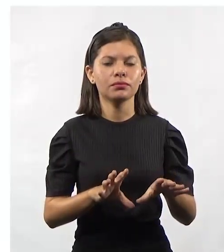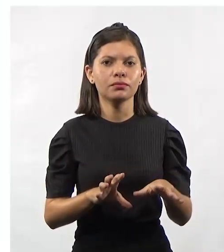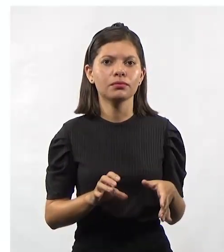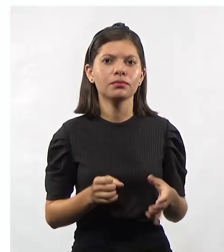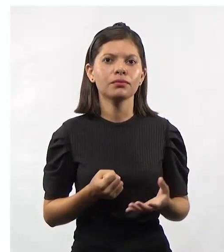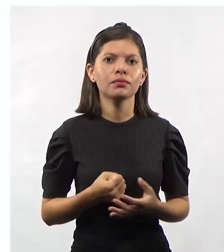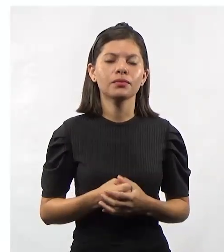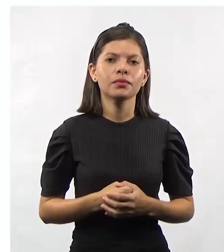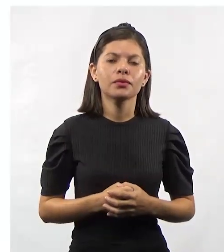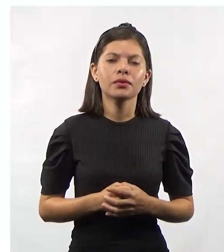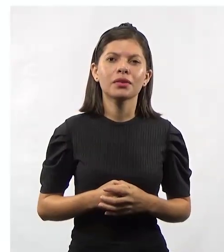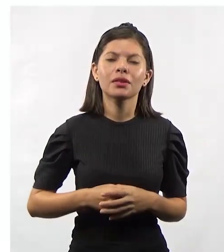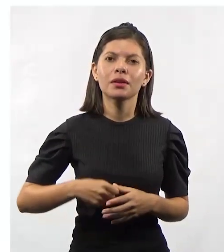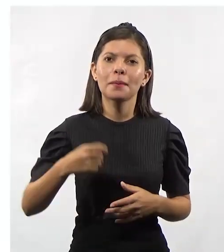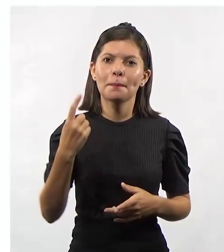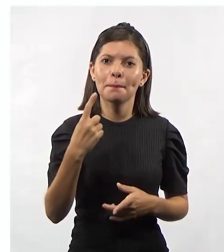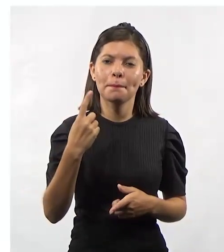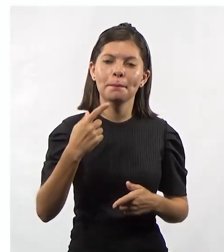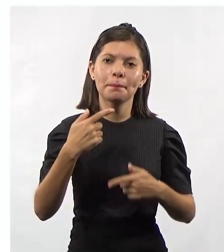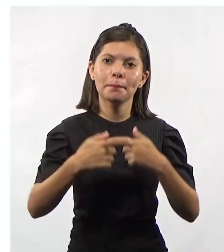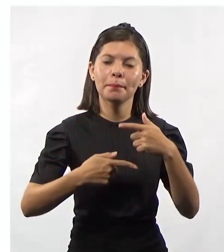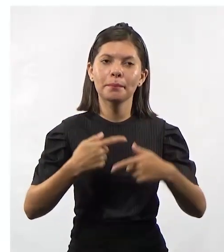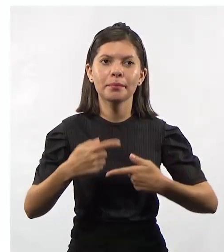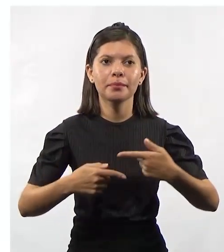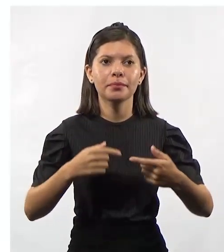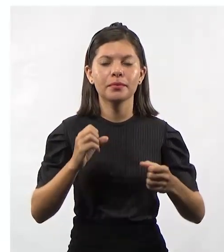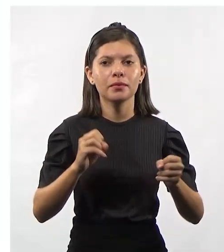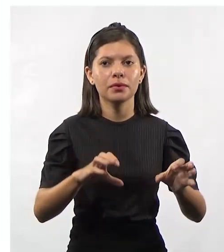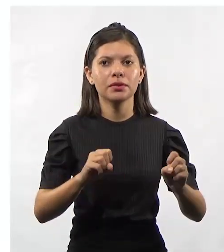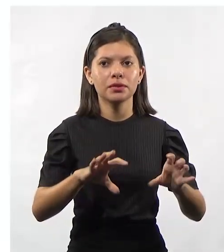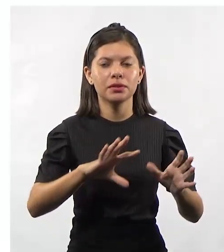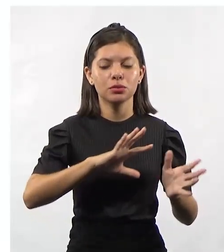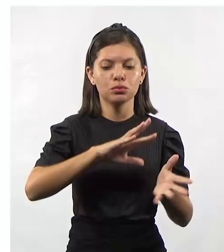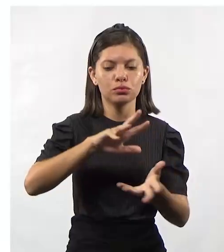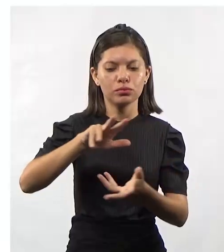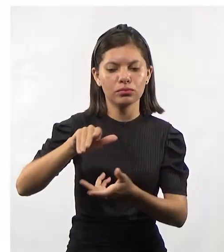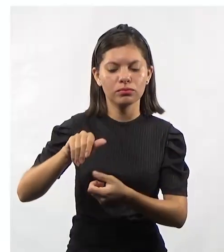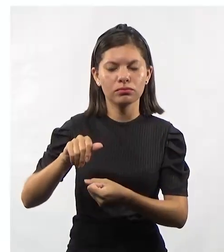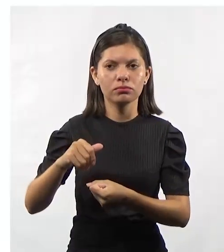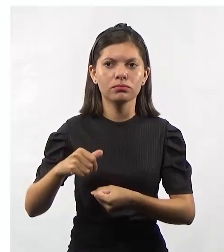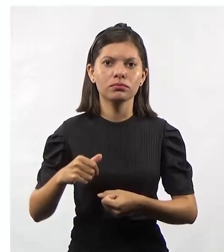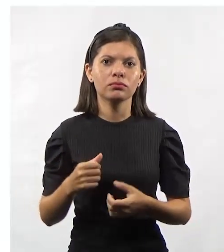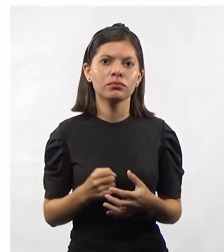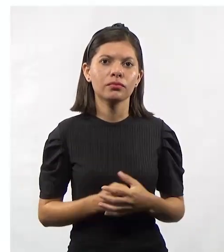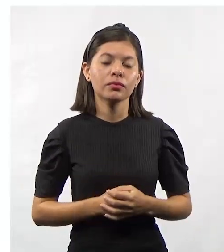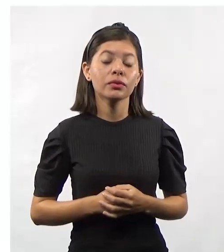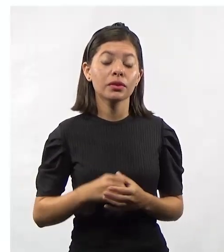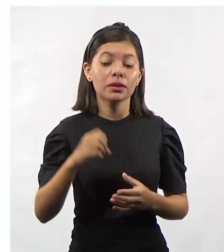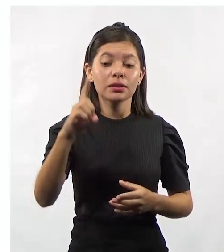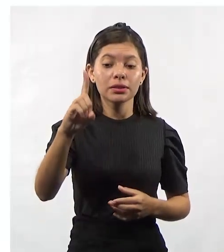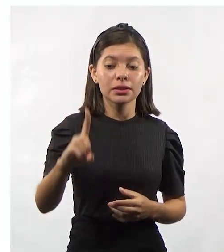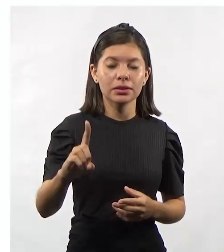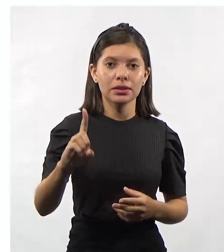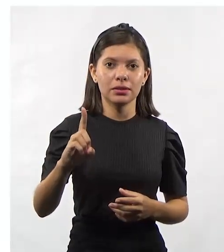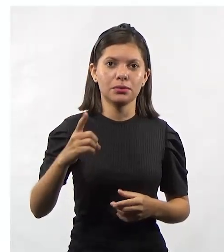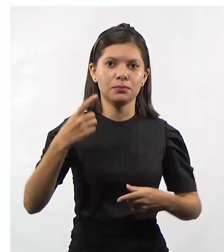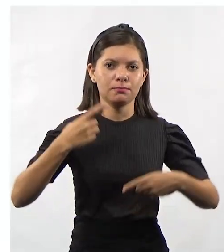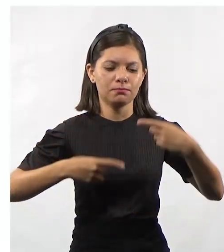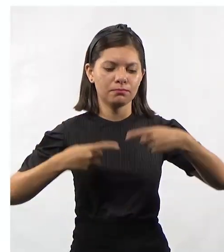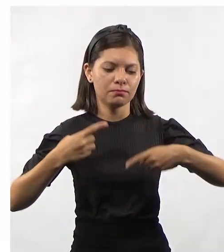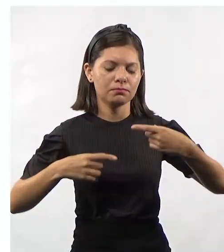primeira geração são os direitos do ensino universal para todos, o direito político de acesso